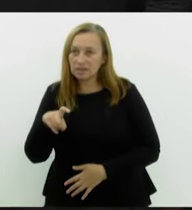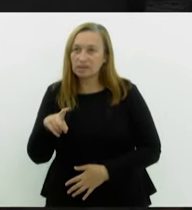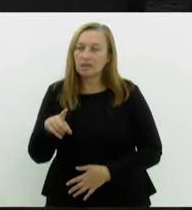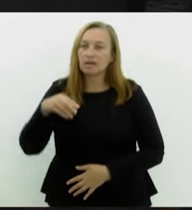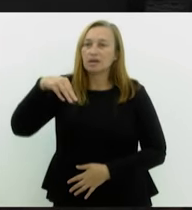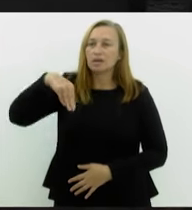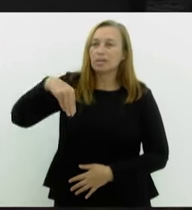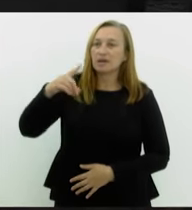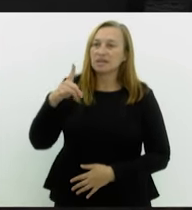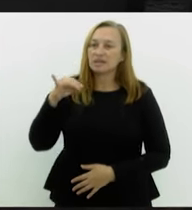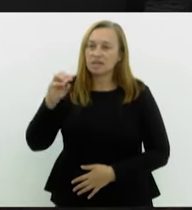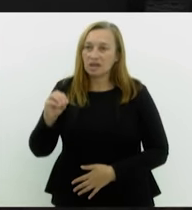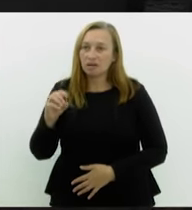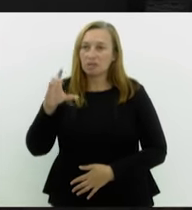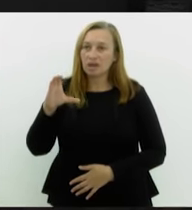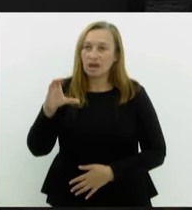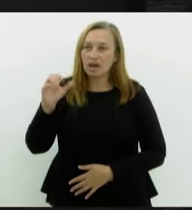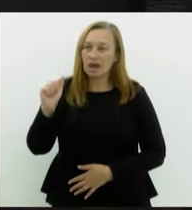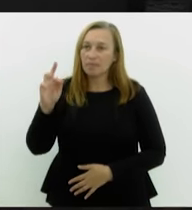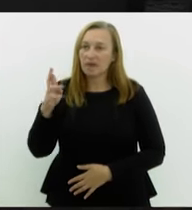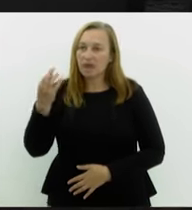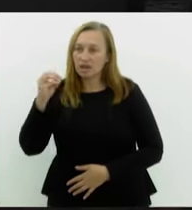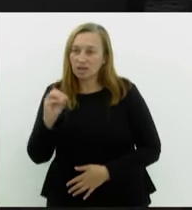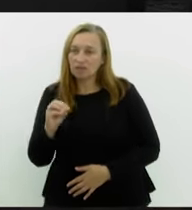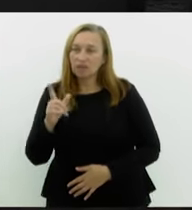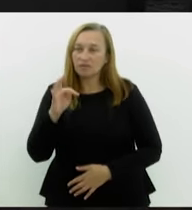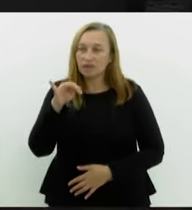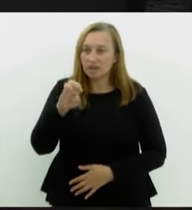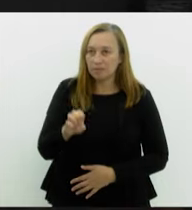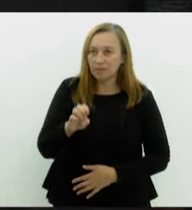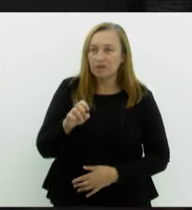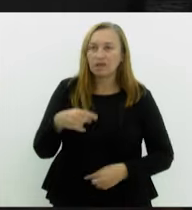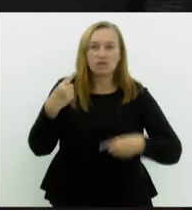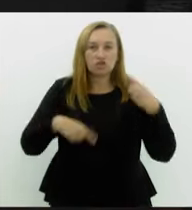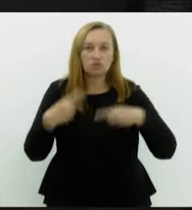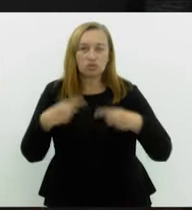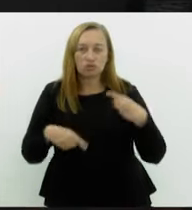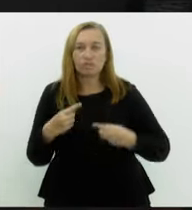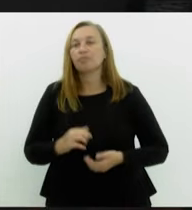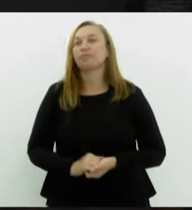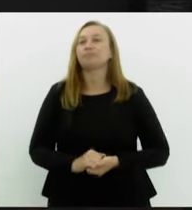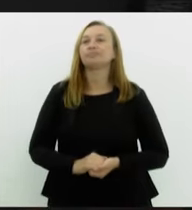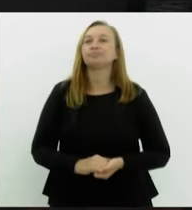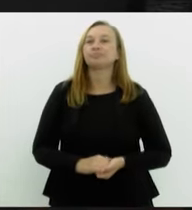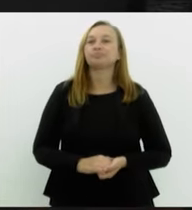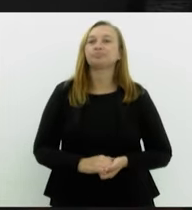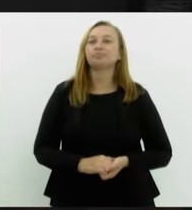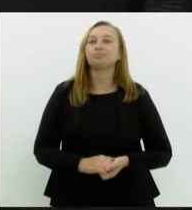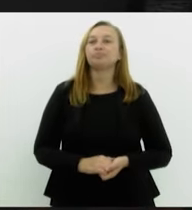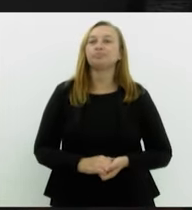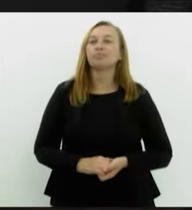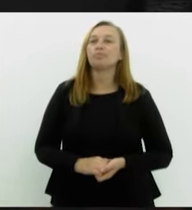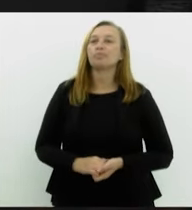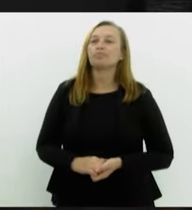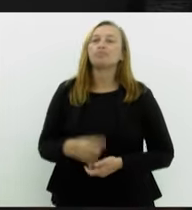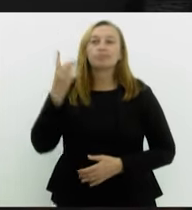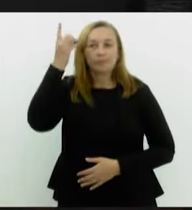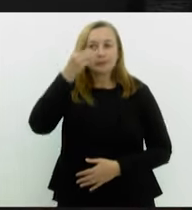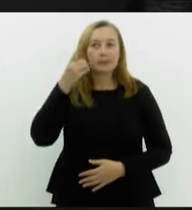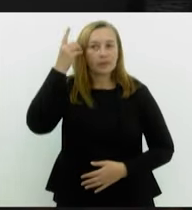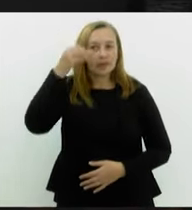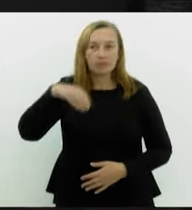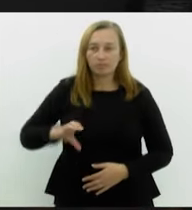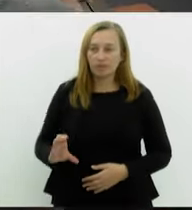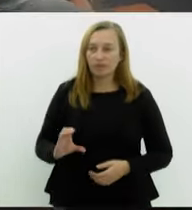Marcelo Cabeleireiro e Felipe Soares. Em discussão, para discutir, o nosso autor, deputado Carlos